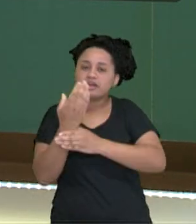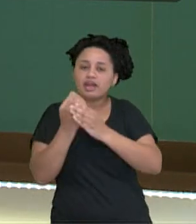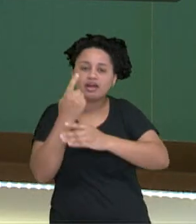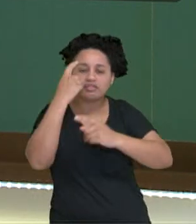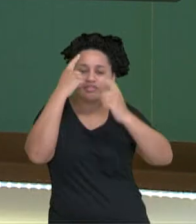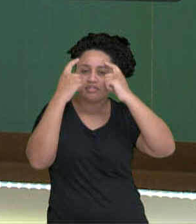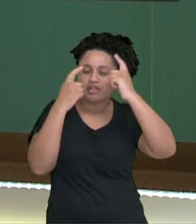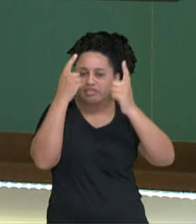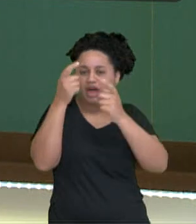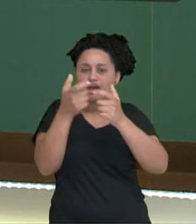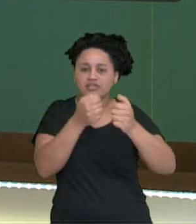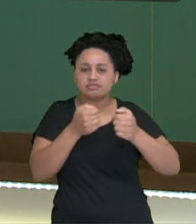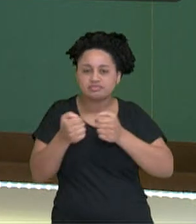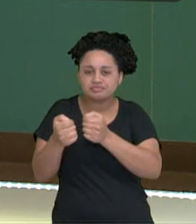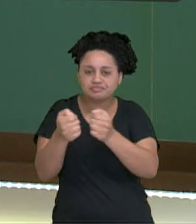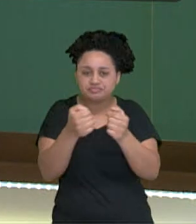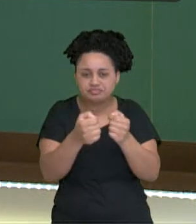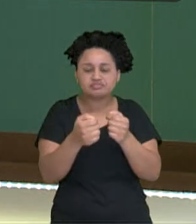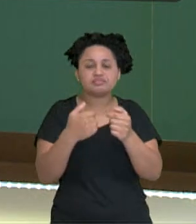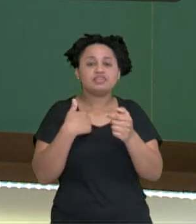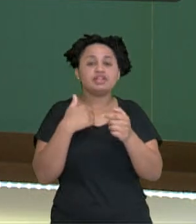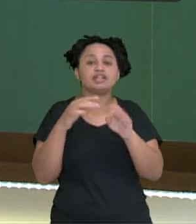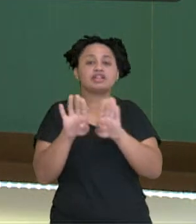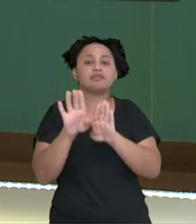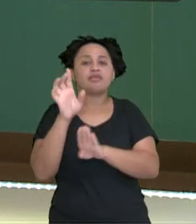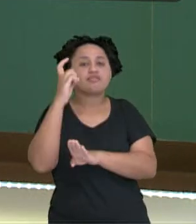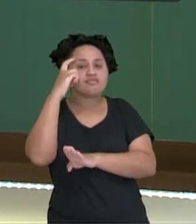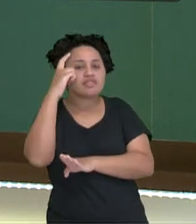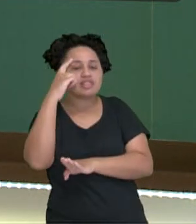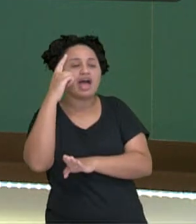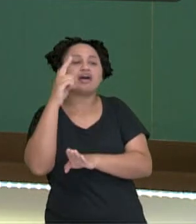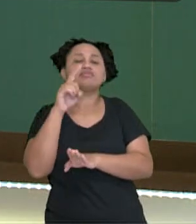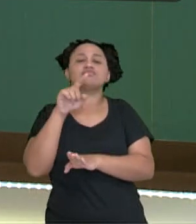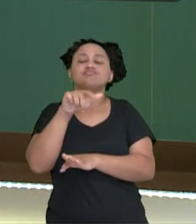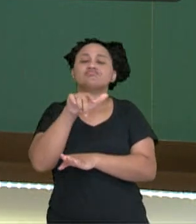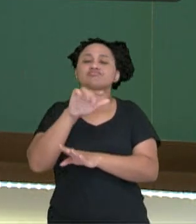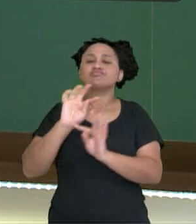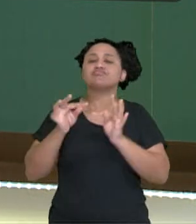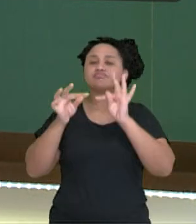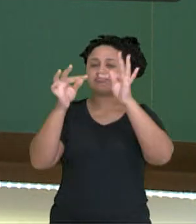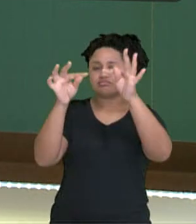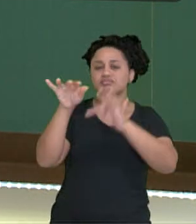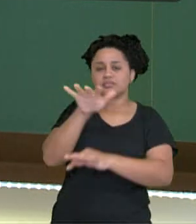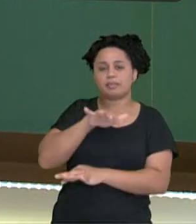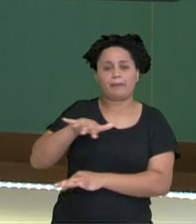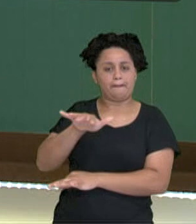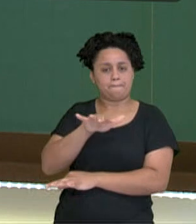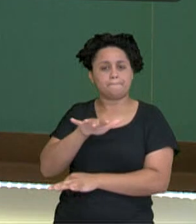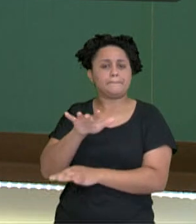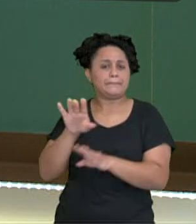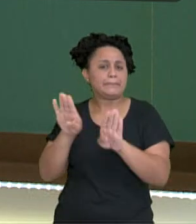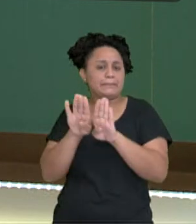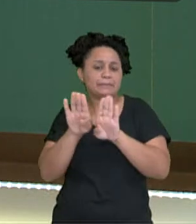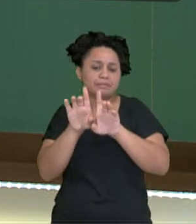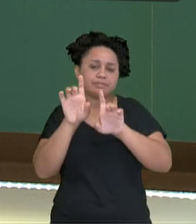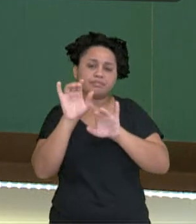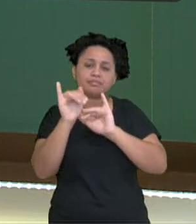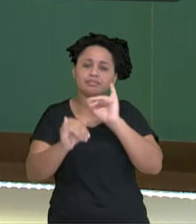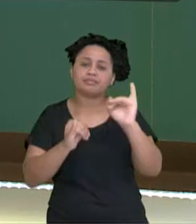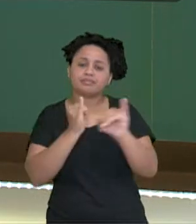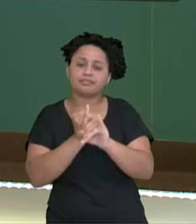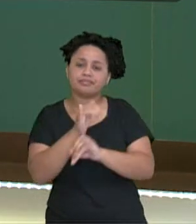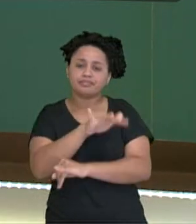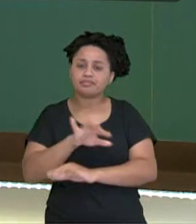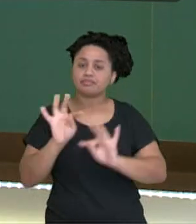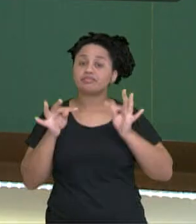As empresas que fabricavam os periféricos, que atuam também, né, com a internet, né, no ramo